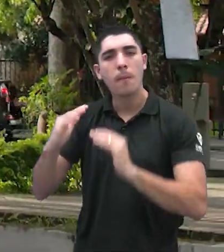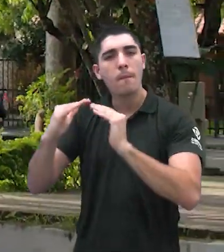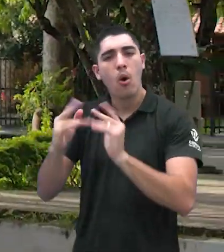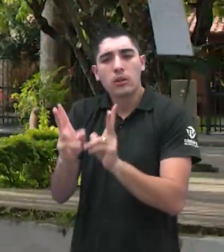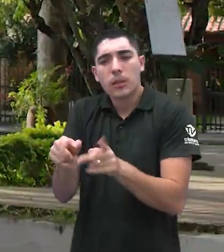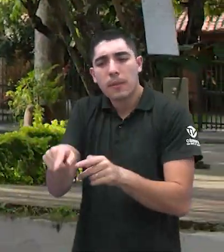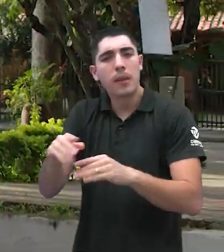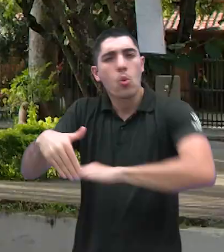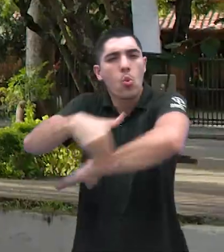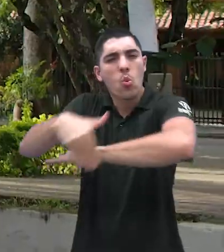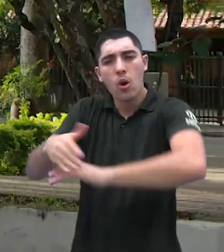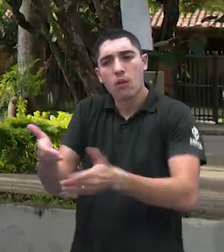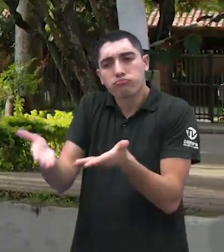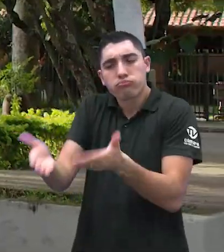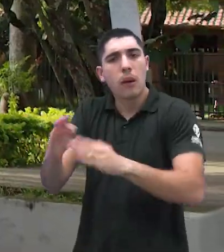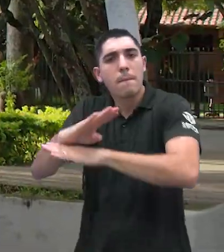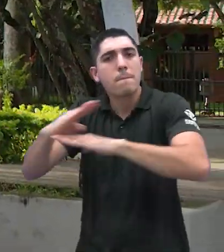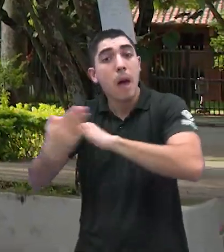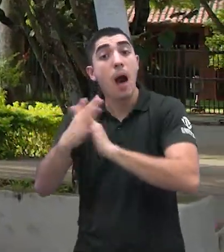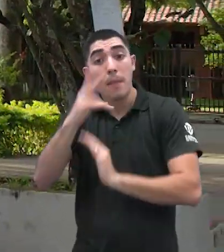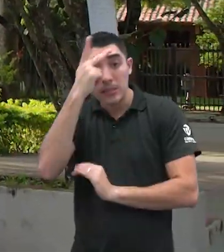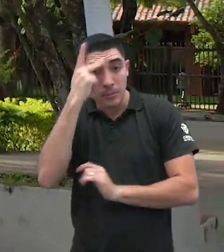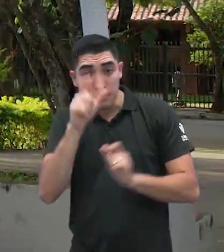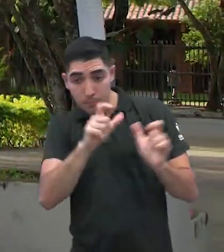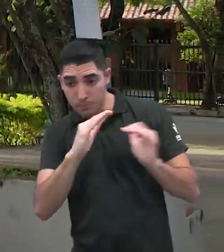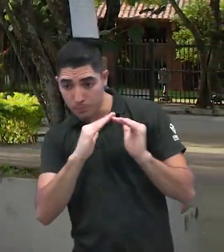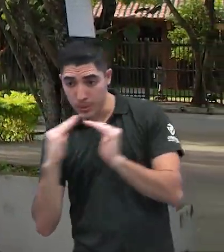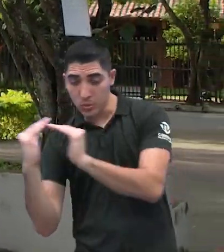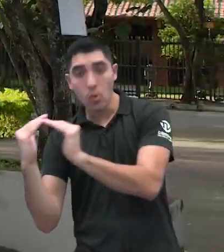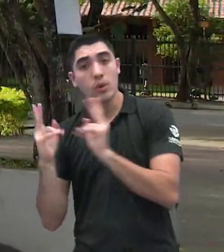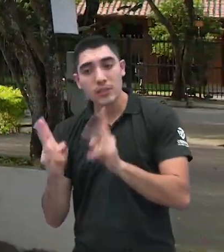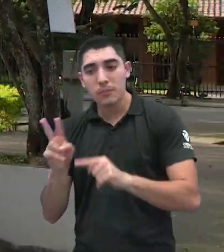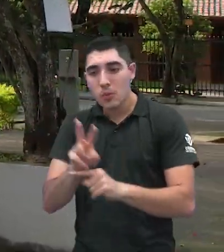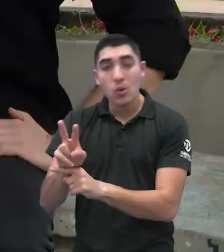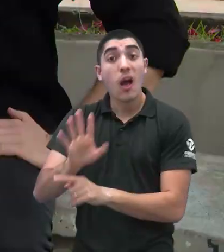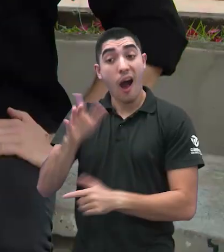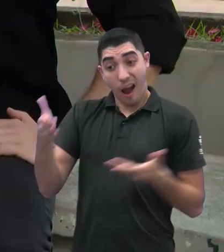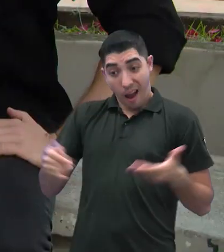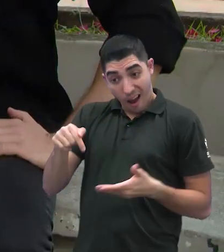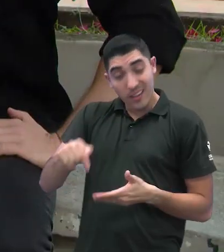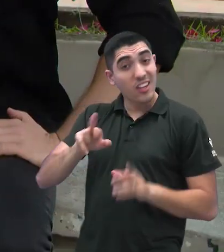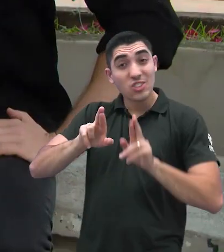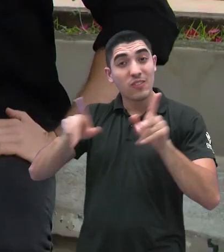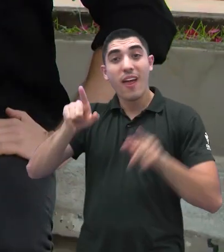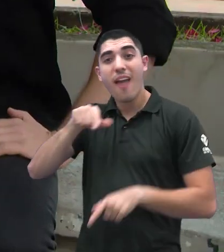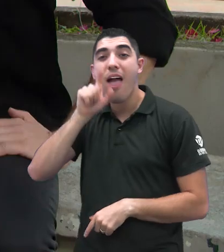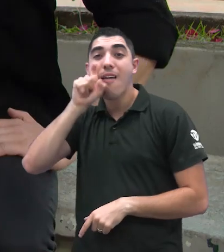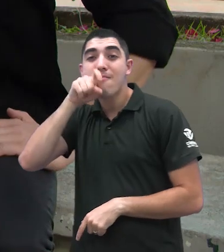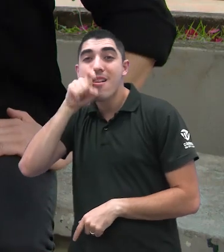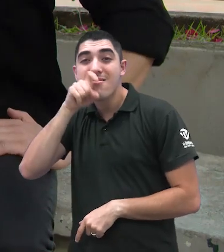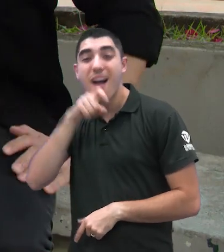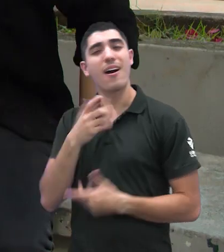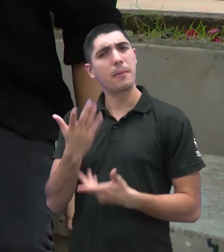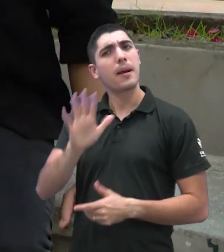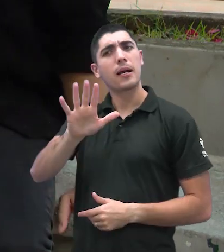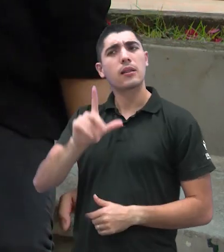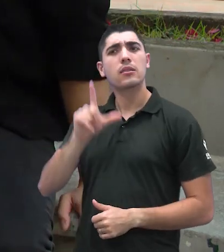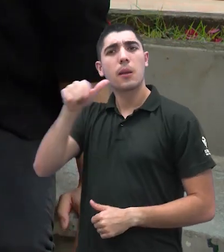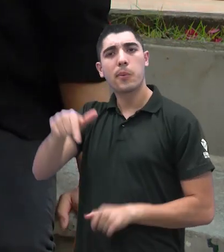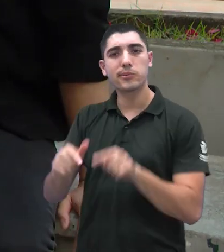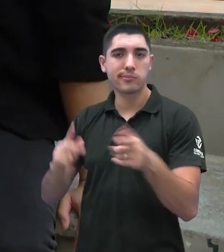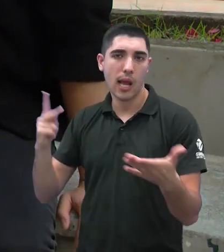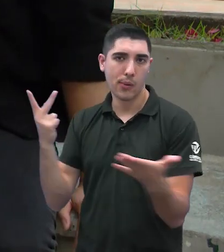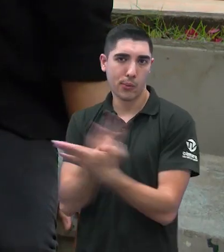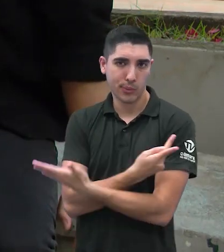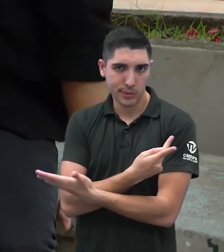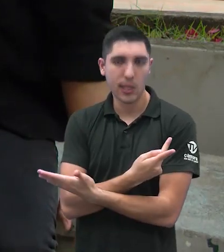vive num bairro ou numa rua e o pessoal todo ali se junta pra cuidar. Nesse caso era uma maritaca comunitária. Que estava vivendo super bem, até que